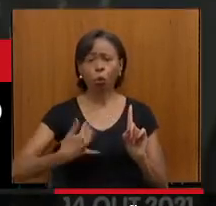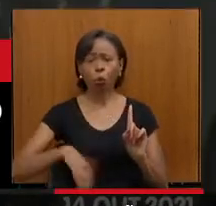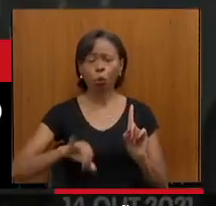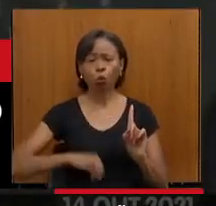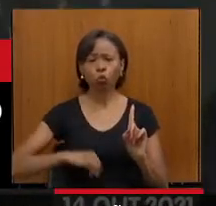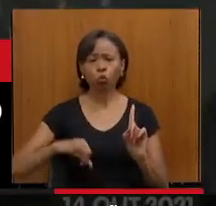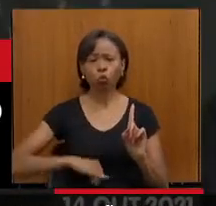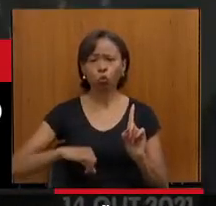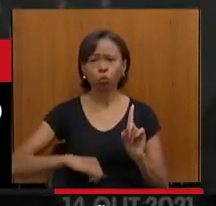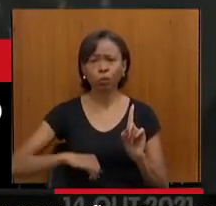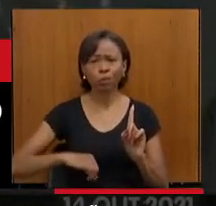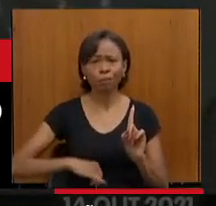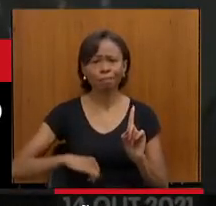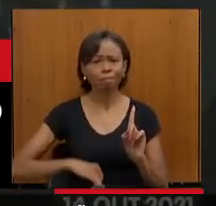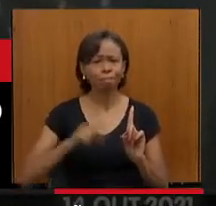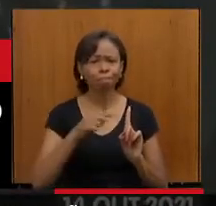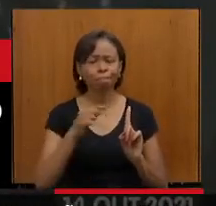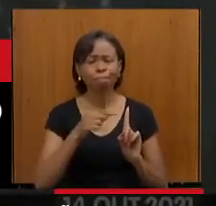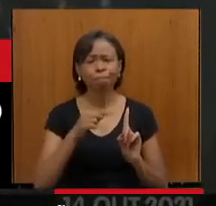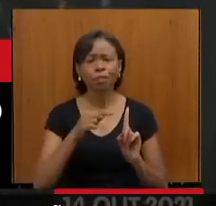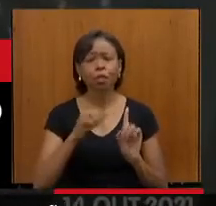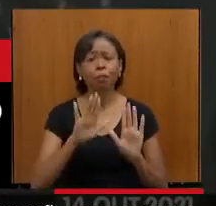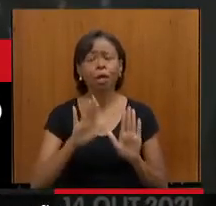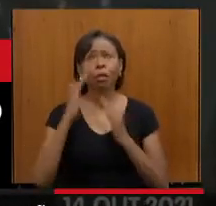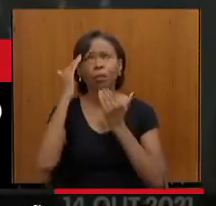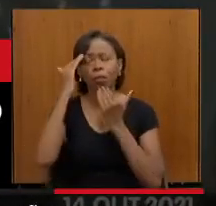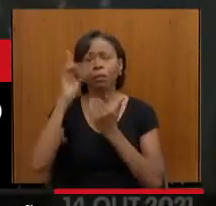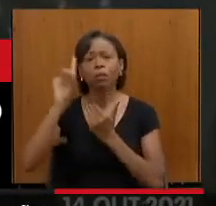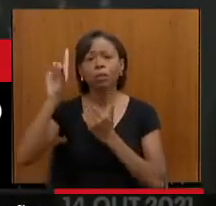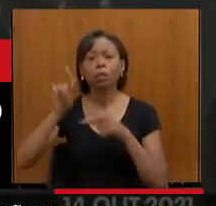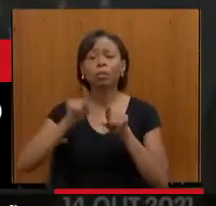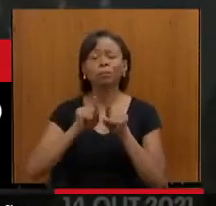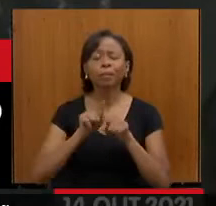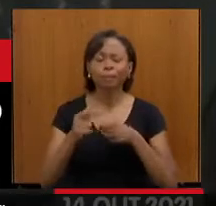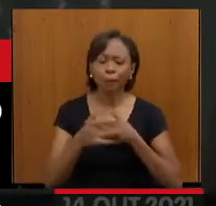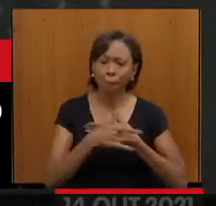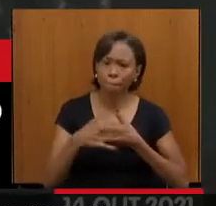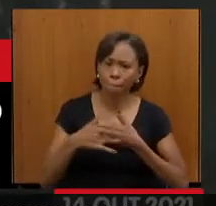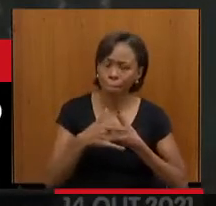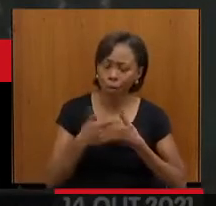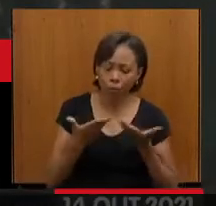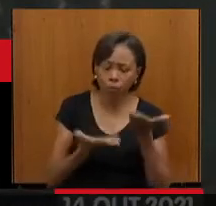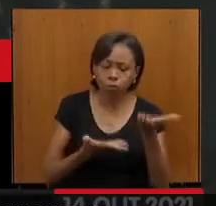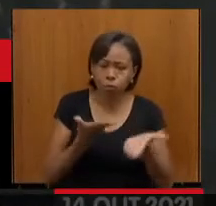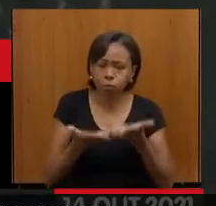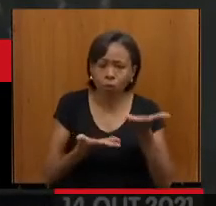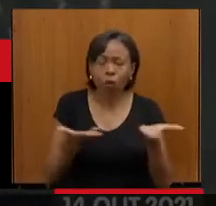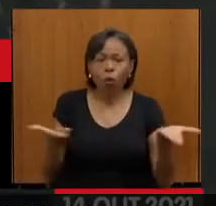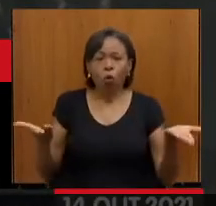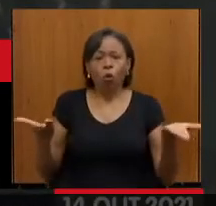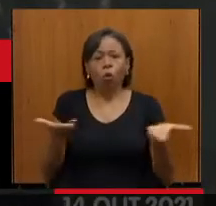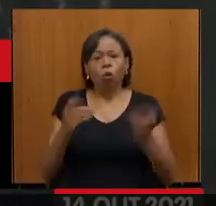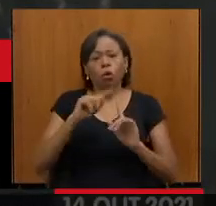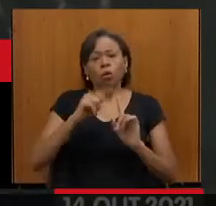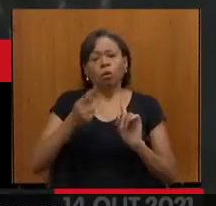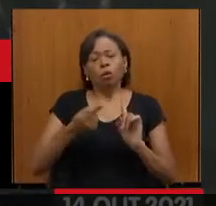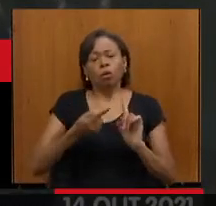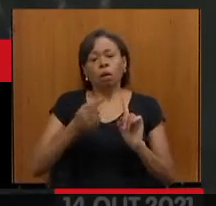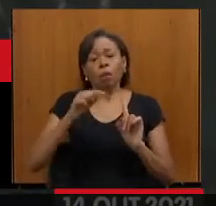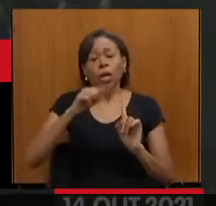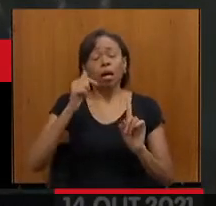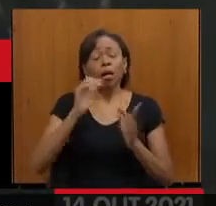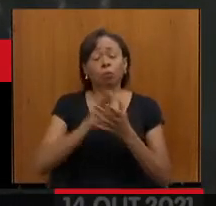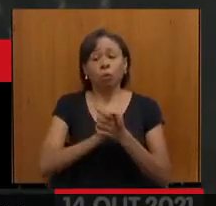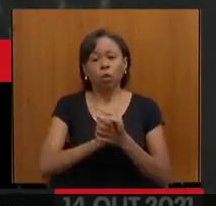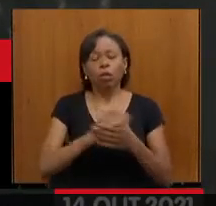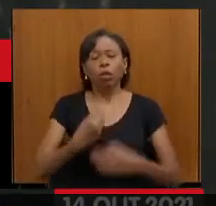pela graça de Deus e depois por uma excepcional assistência médica. Minha esposa está viva e não guardou sequela